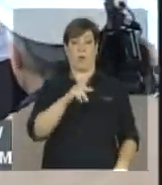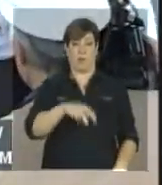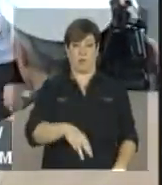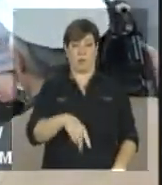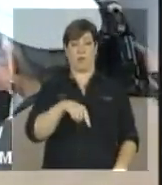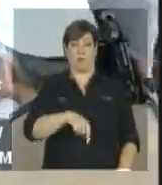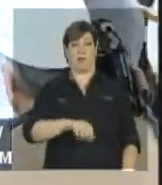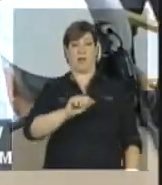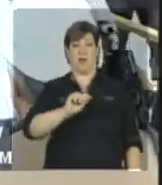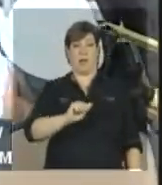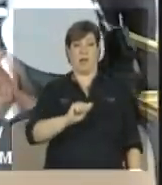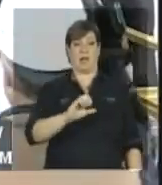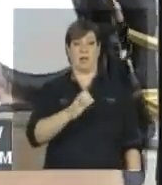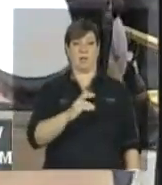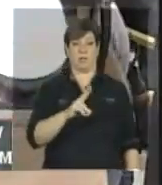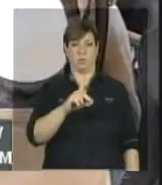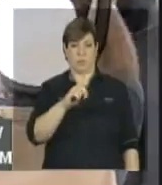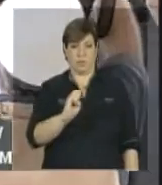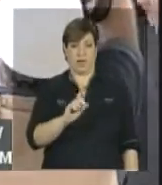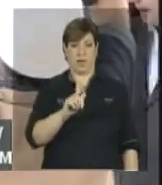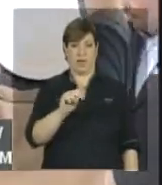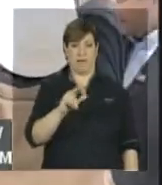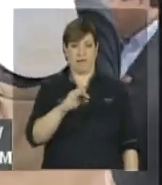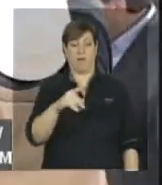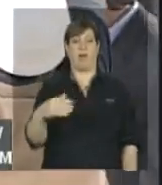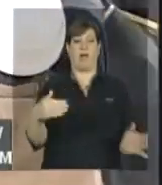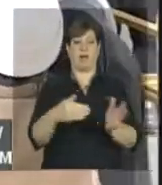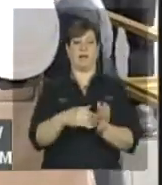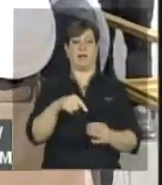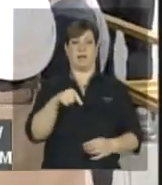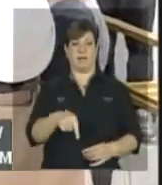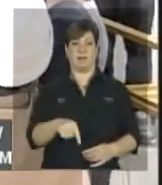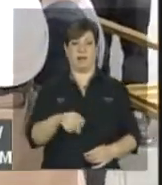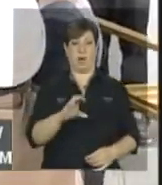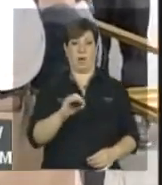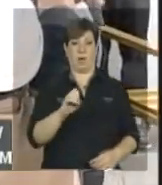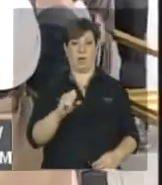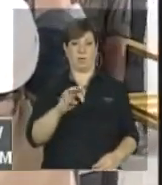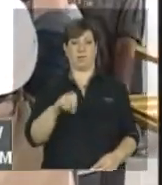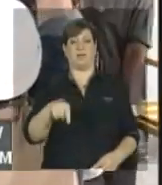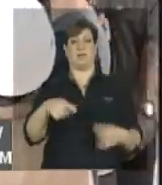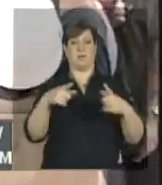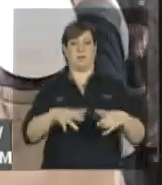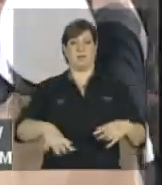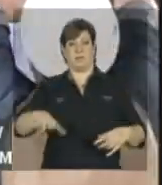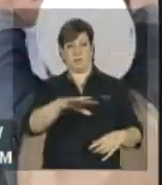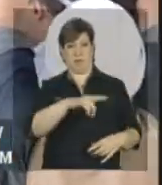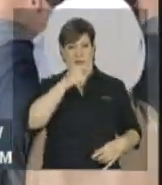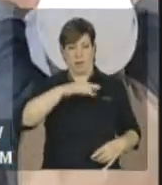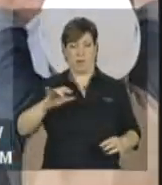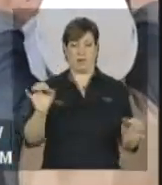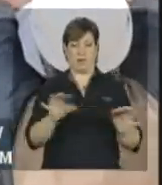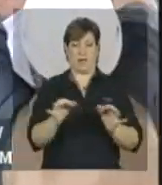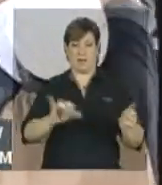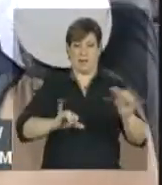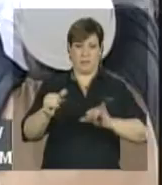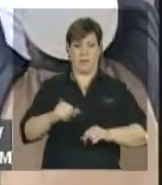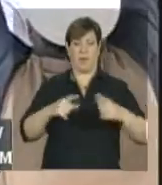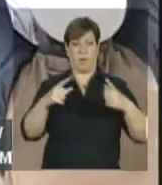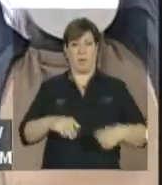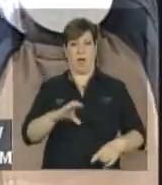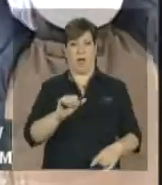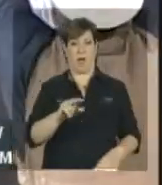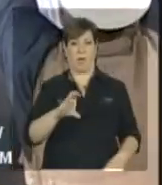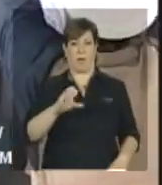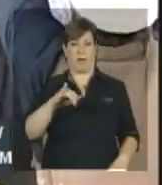açude do Gavião até essa ETA Oeste, que é essa estação de águas, de tratamento de águas em Calcaia, onde